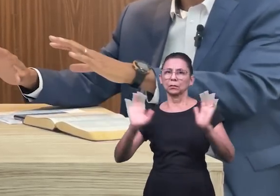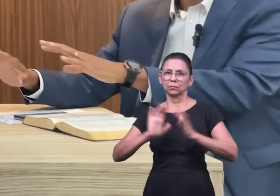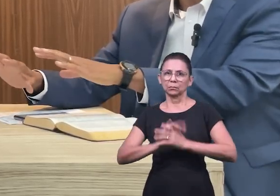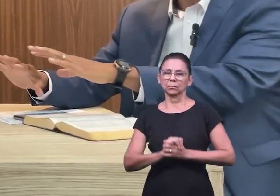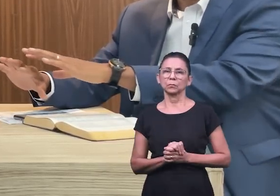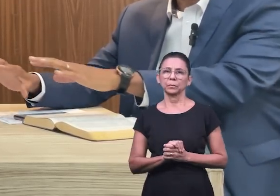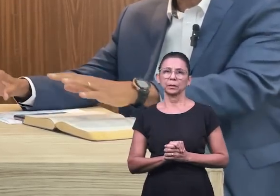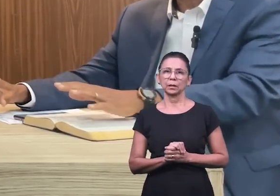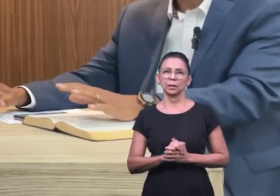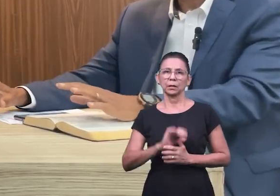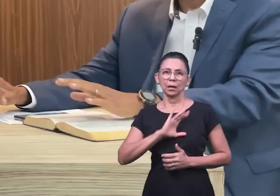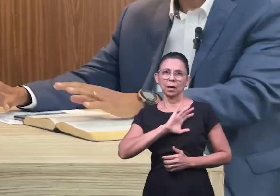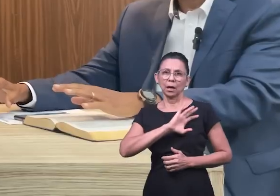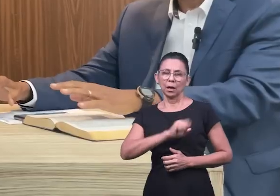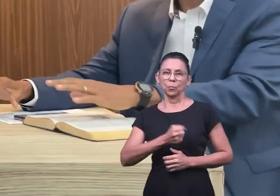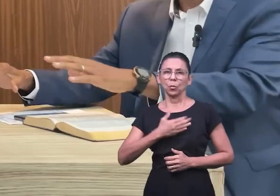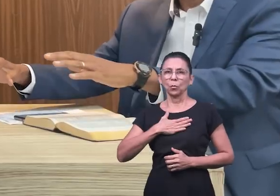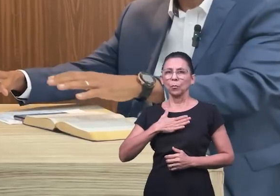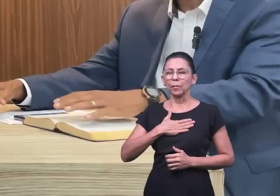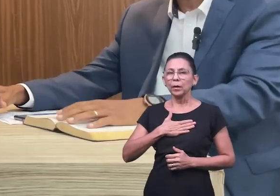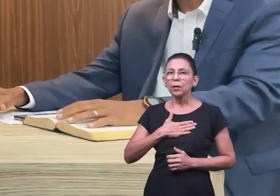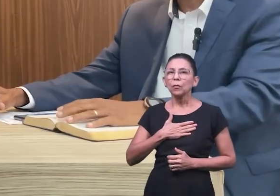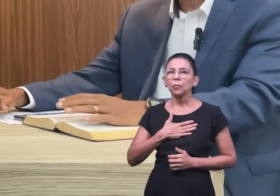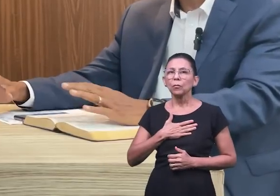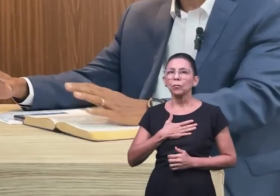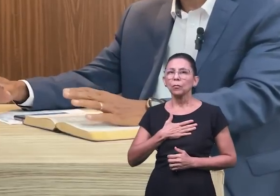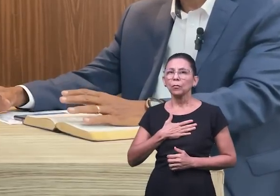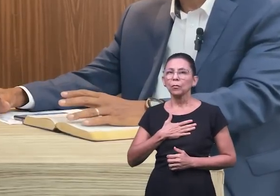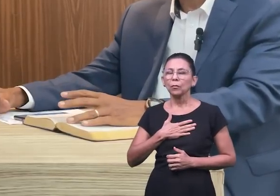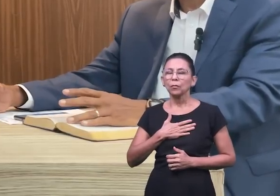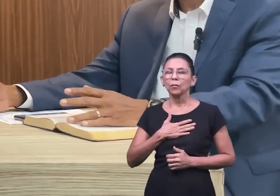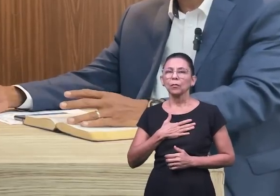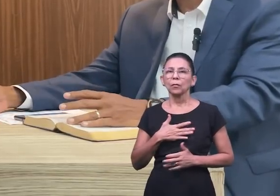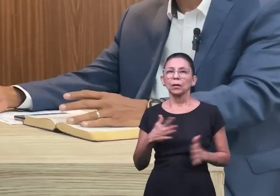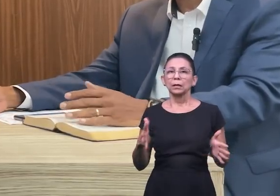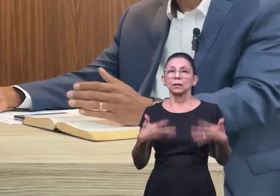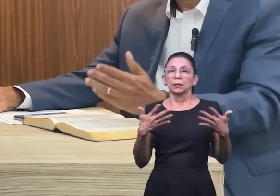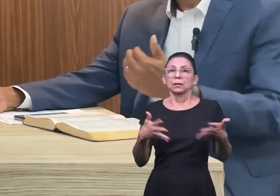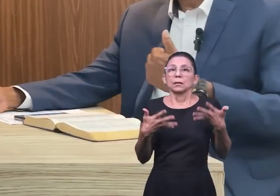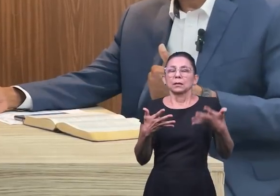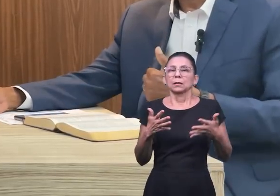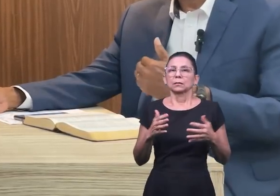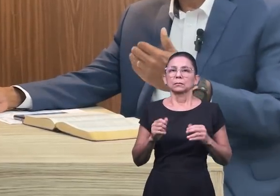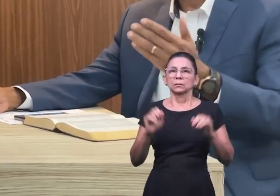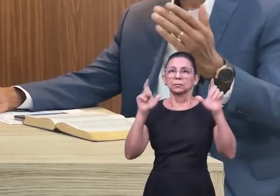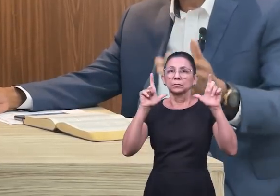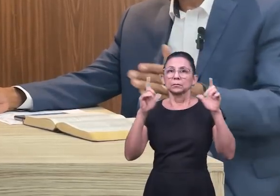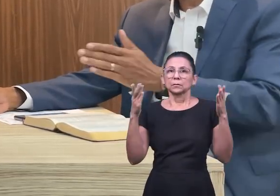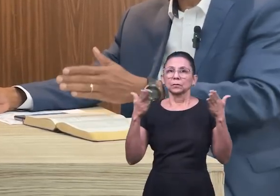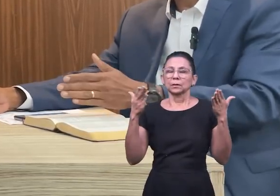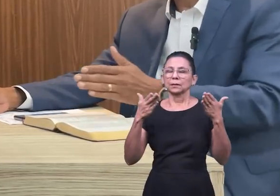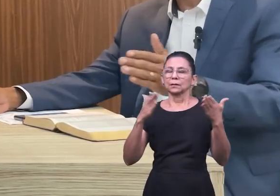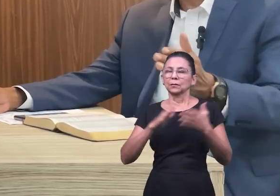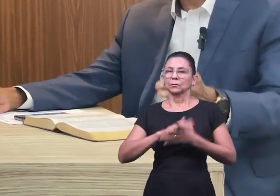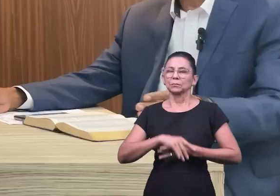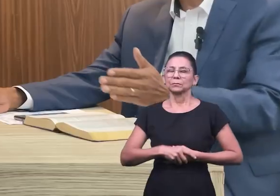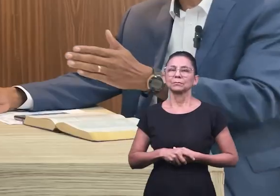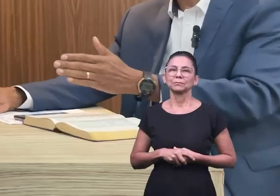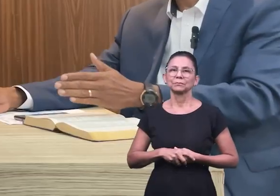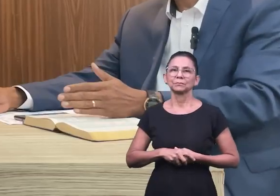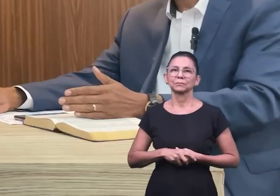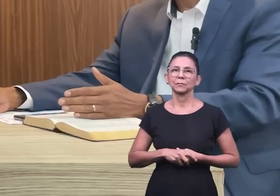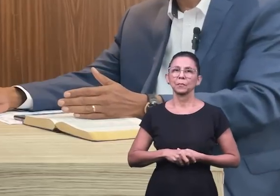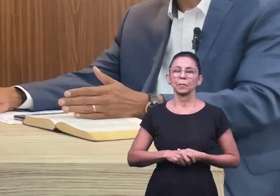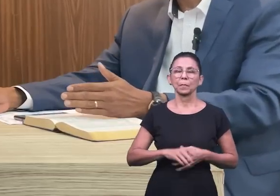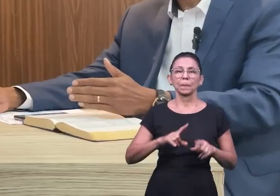Então Israel, no momento, ele ainda não pode falar, ainda não pode clamar e despertar. Mas a igreja, nas suas ações, nos sinais